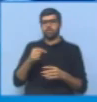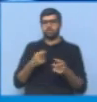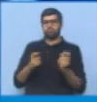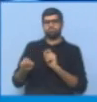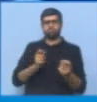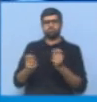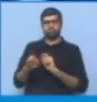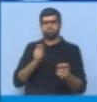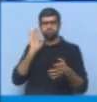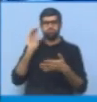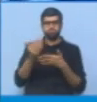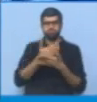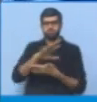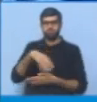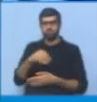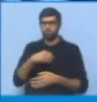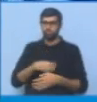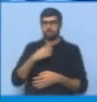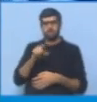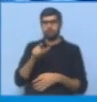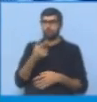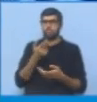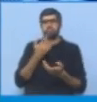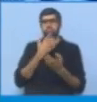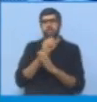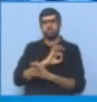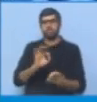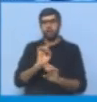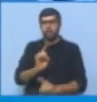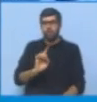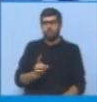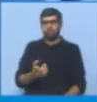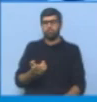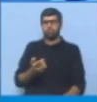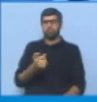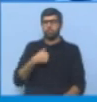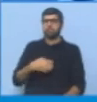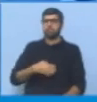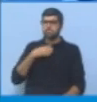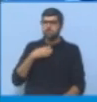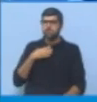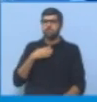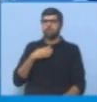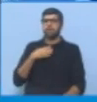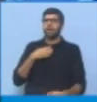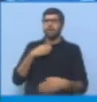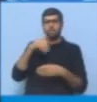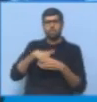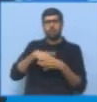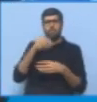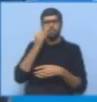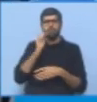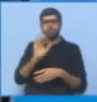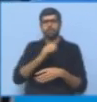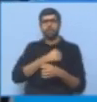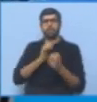escuta do mundo, eu acho isto brutal, acho extraordinário e acho que é mesmo ADN da Igreja. Sim.